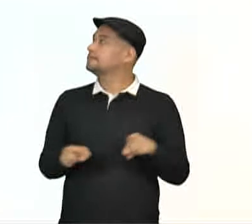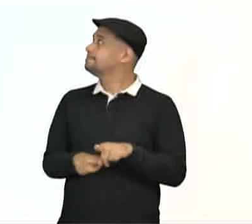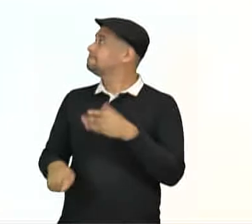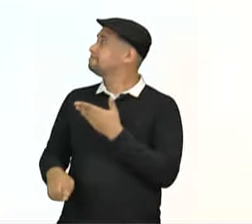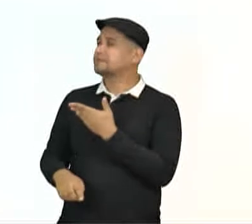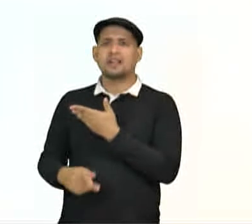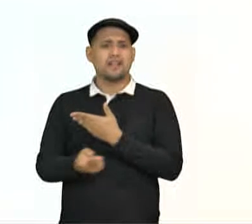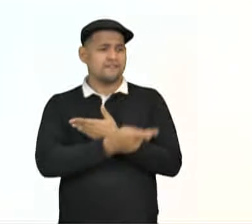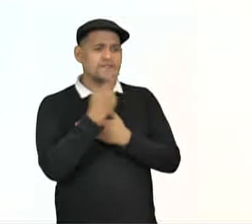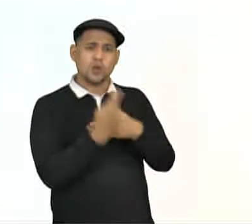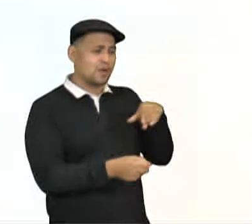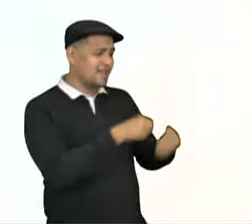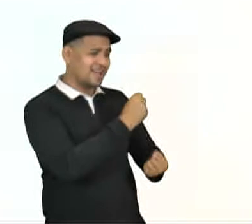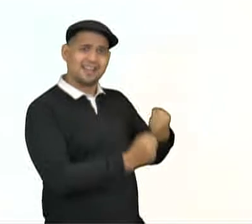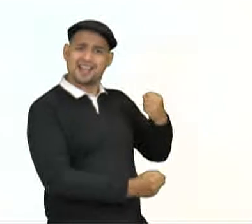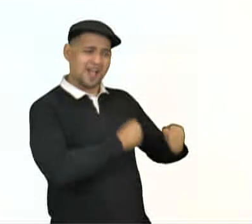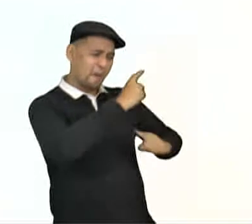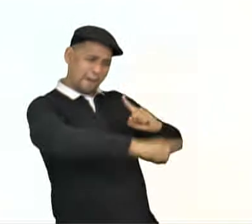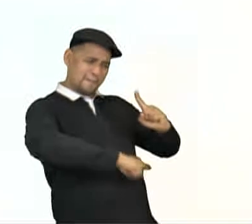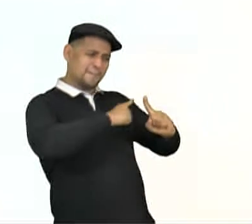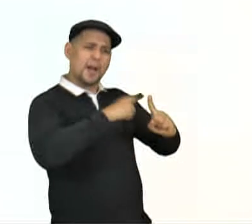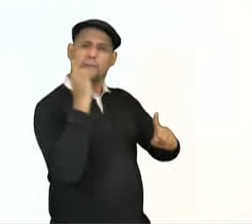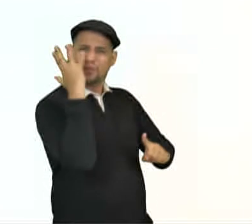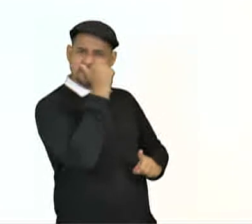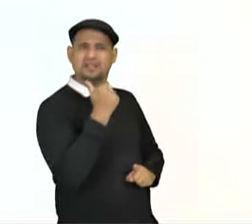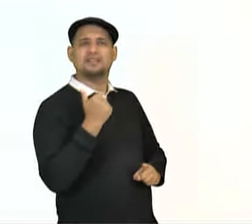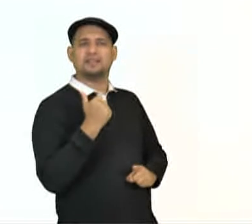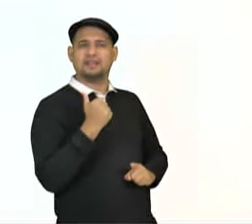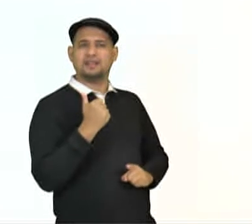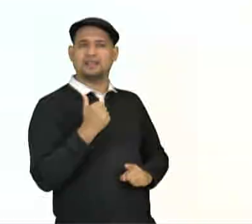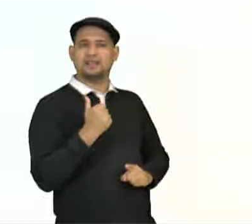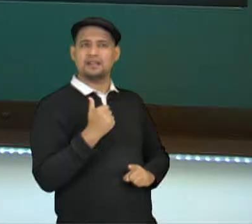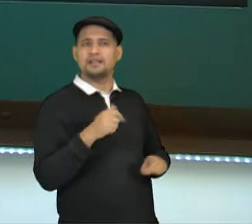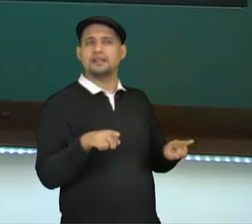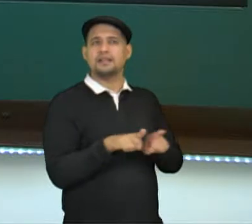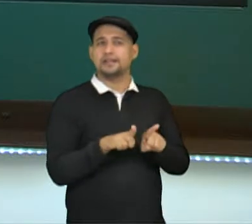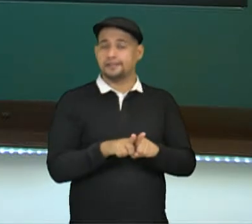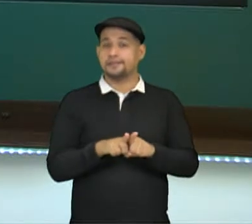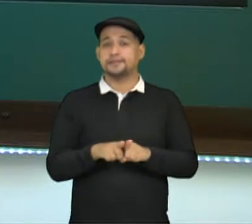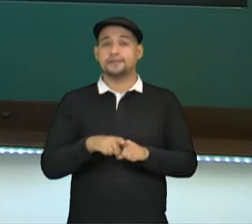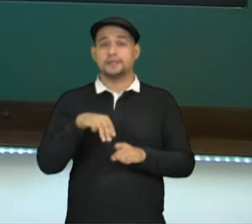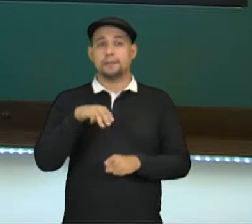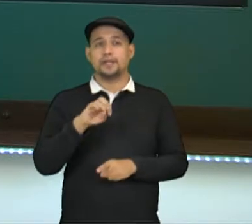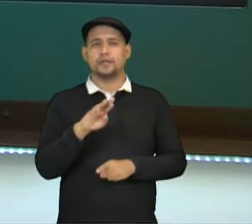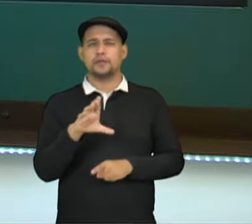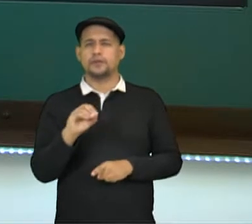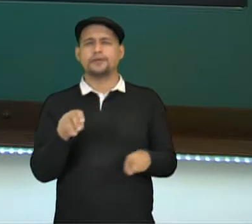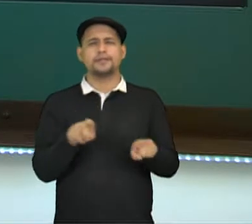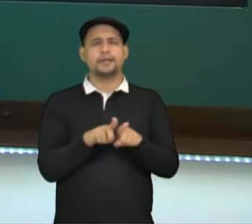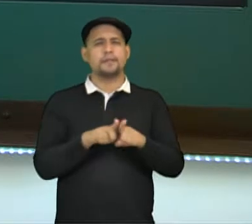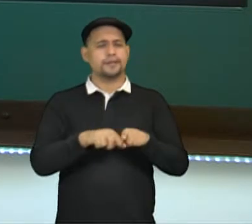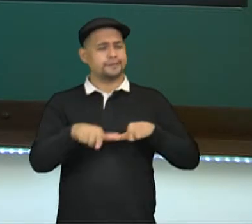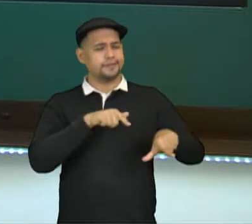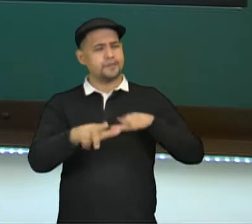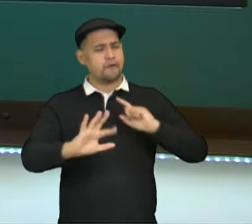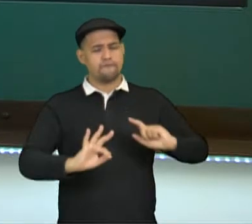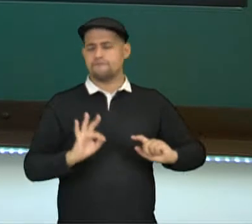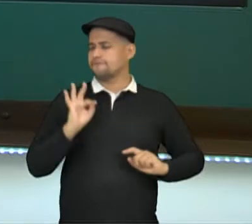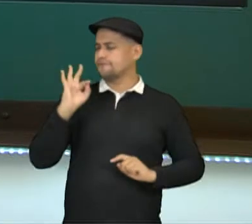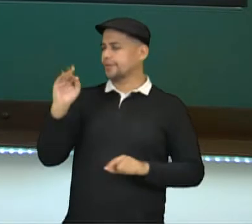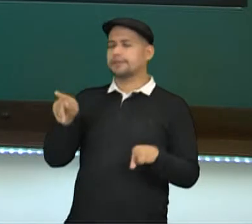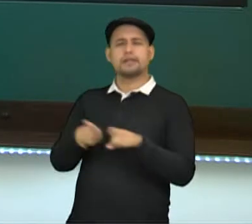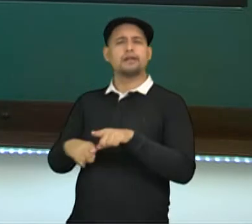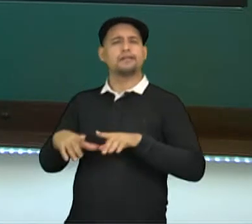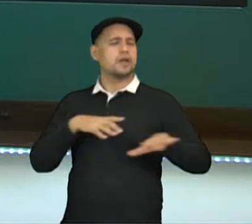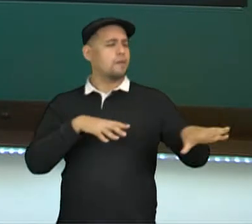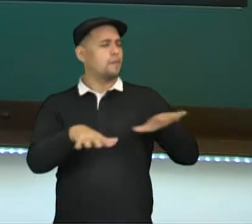automóvel é mais bonito que isso. De Pero, a obra O Metrô. Dentro da obra futurista, a gente já vê a questão da